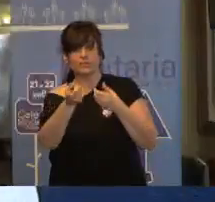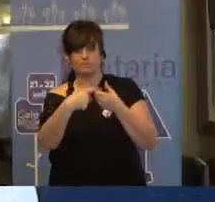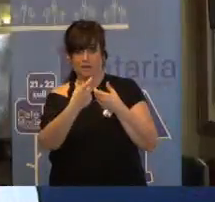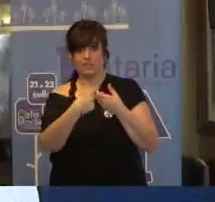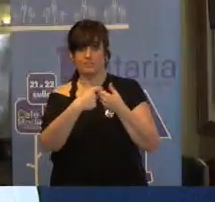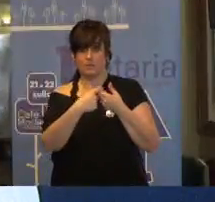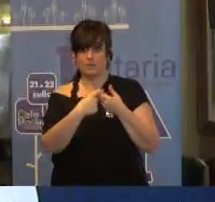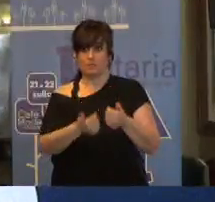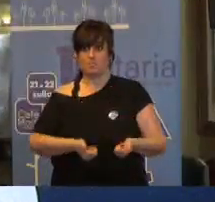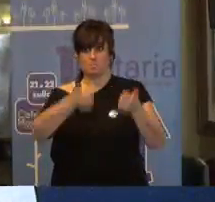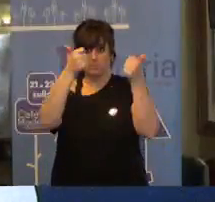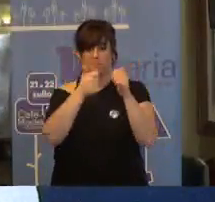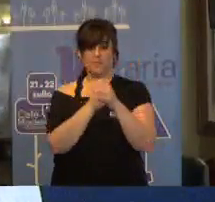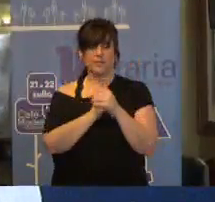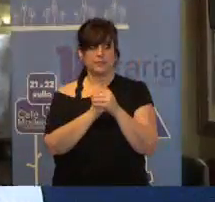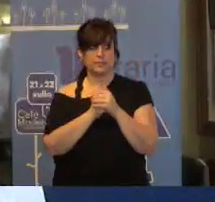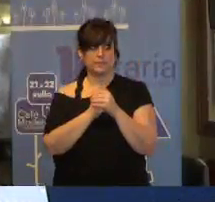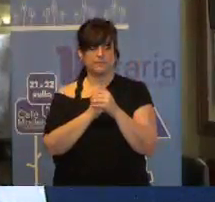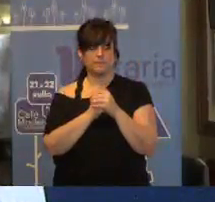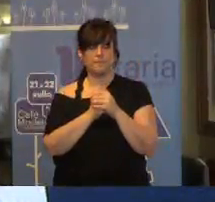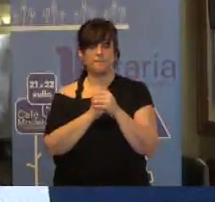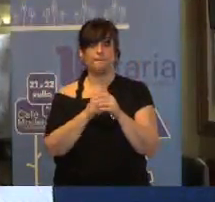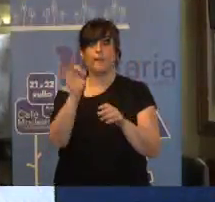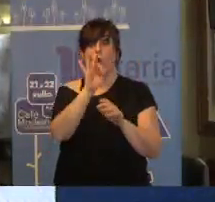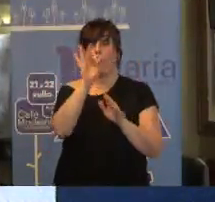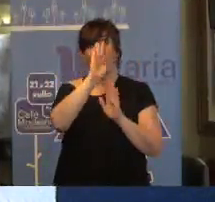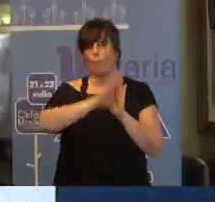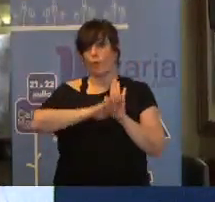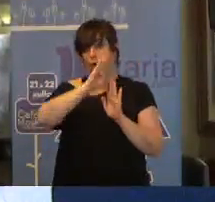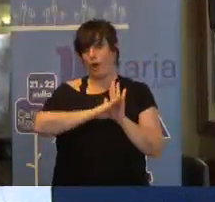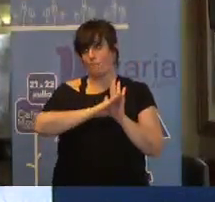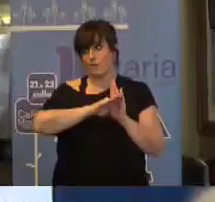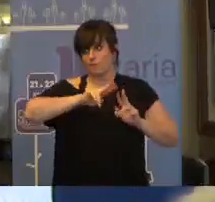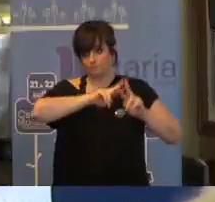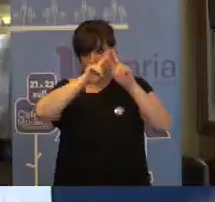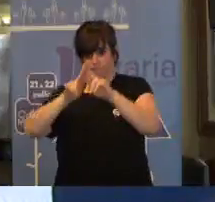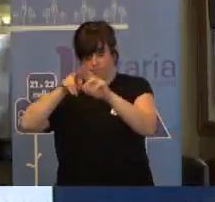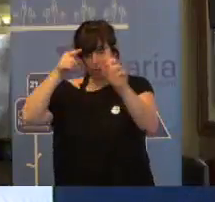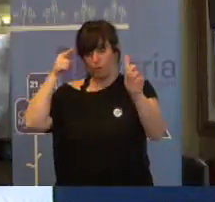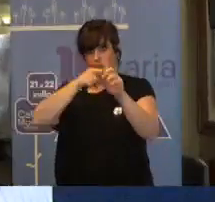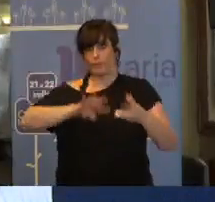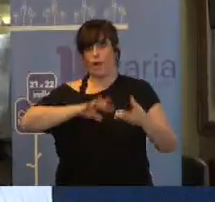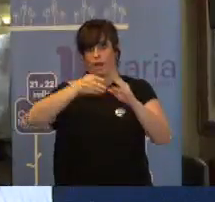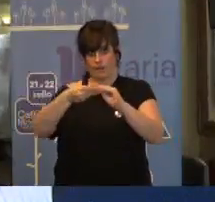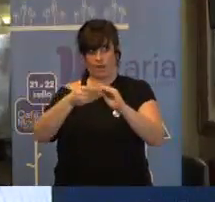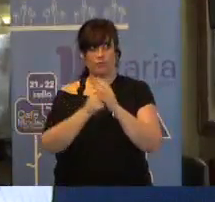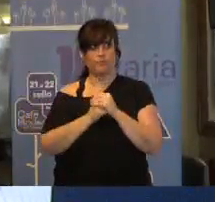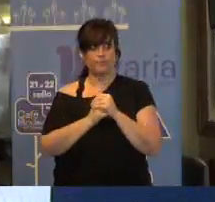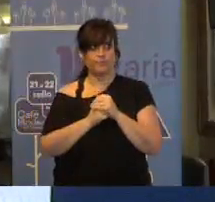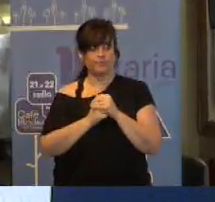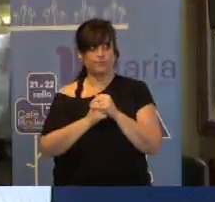que incidir e revisar o programa para adaptalo de 2015 á